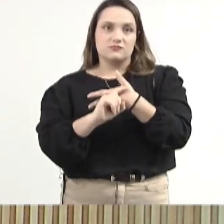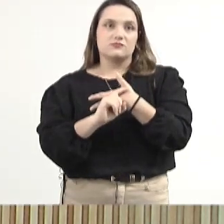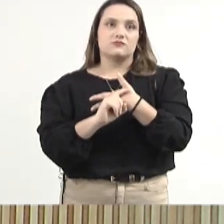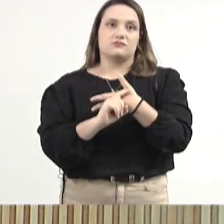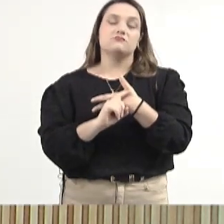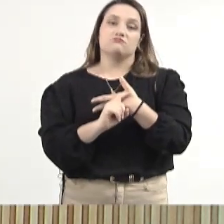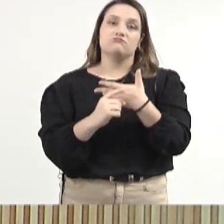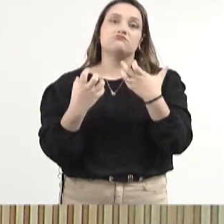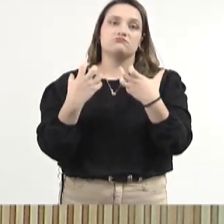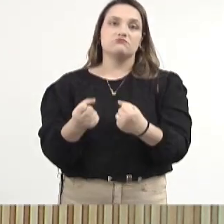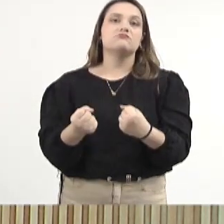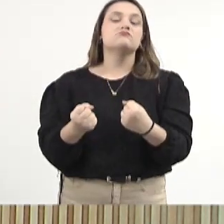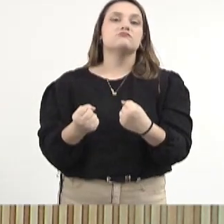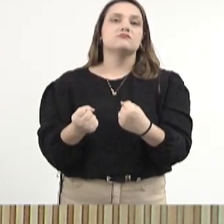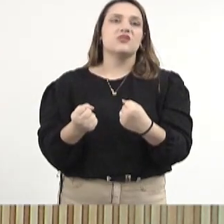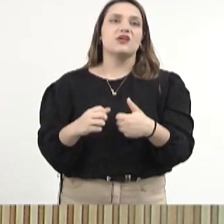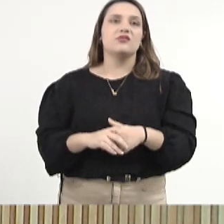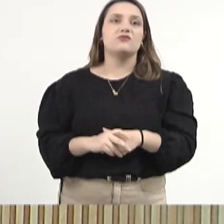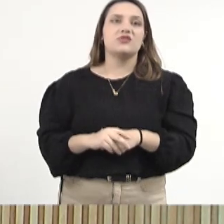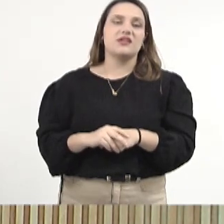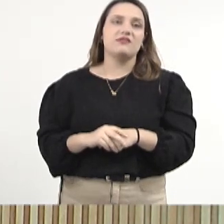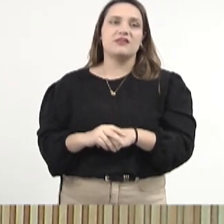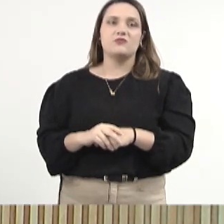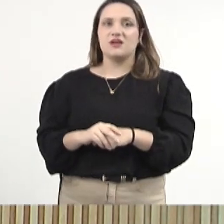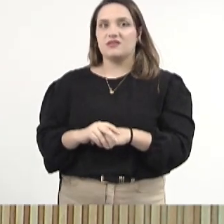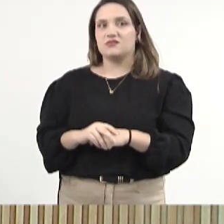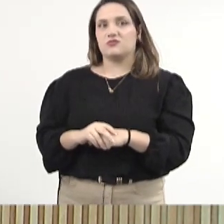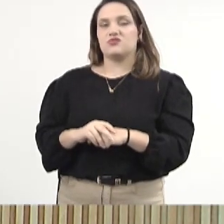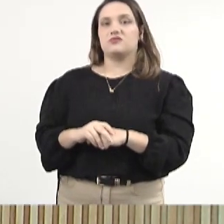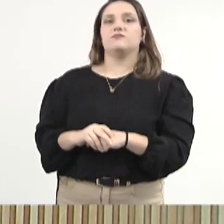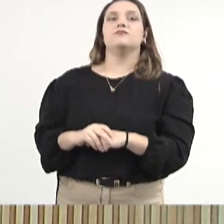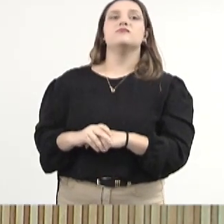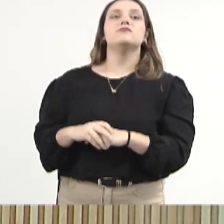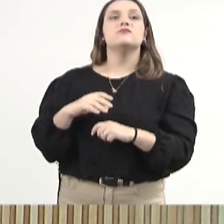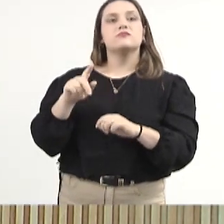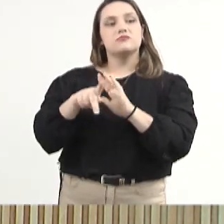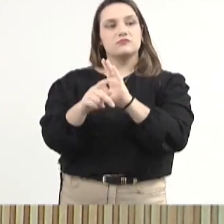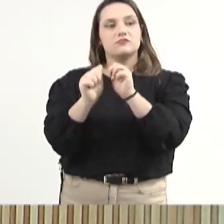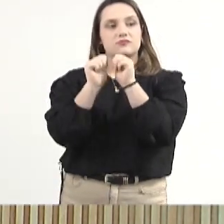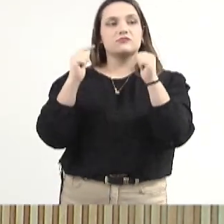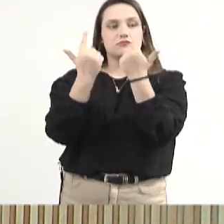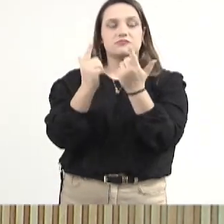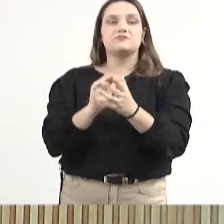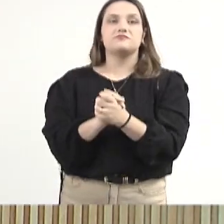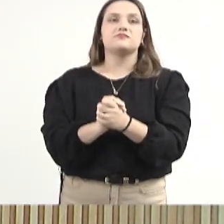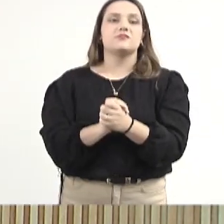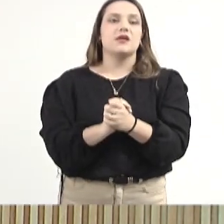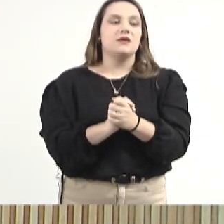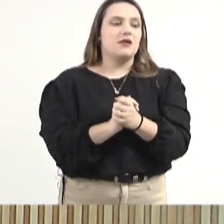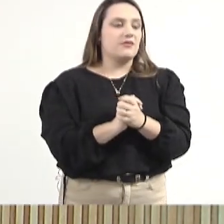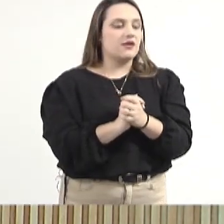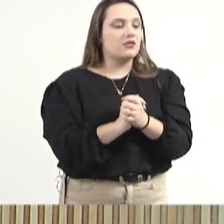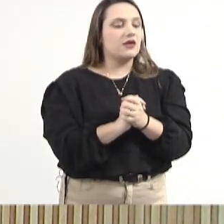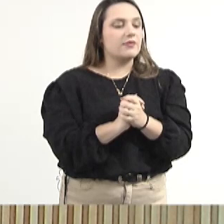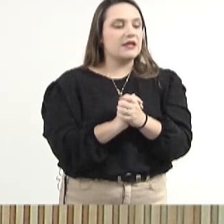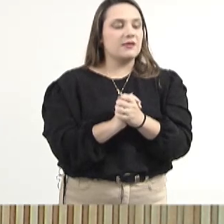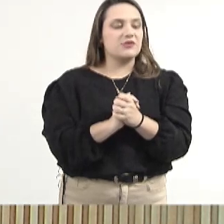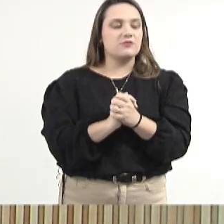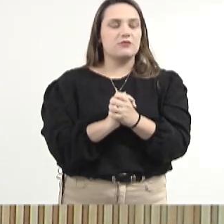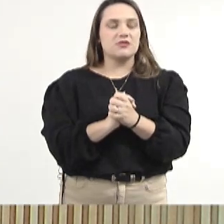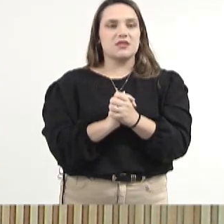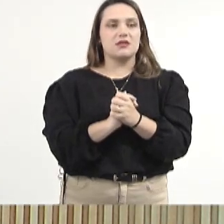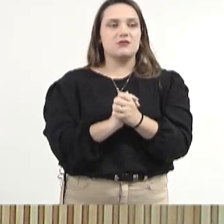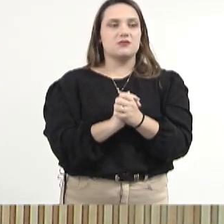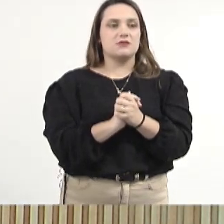foi convencido dessa necessidade depois desse diálogo aí promovido pela Assembleia Legislativa. Projeto de lei complementar, então, número 8,